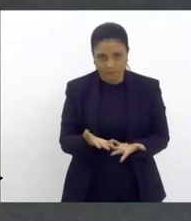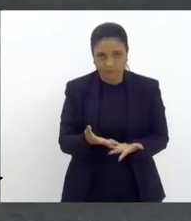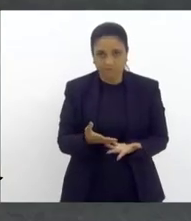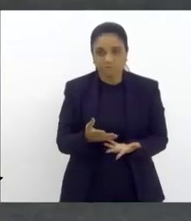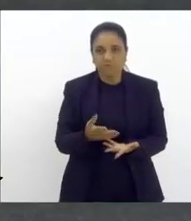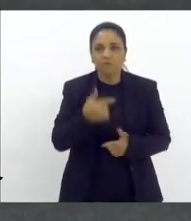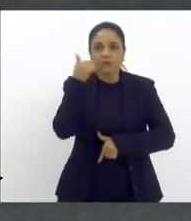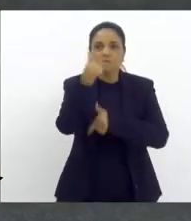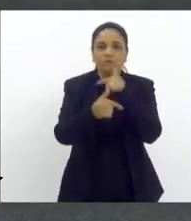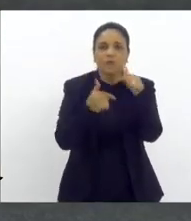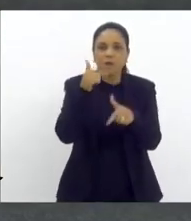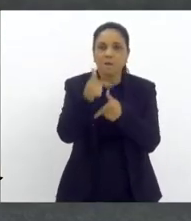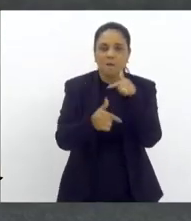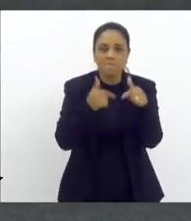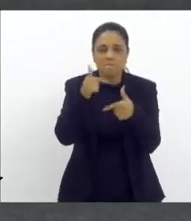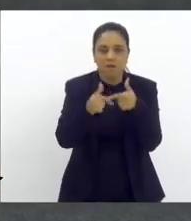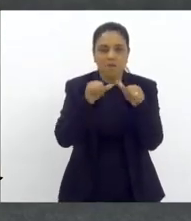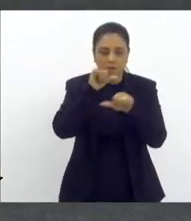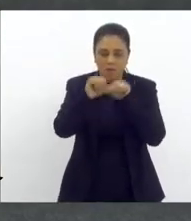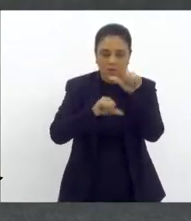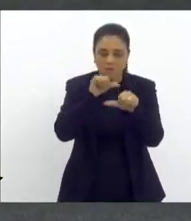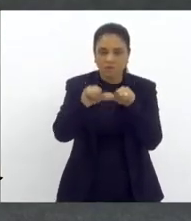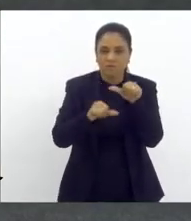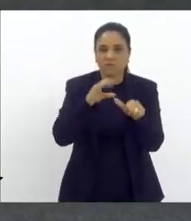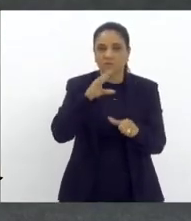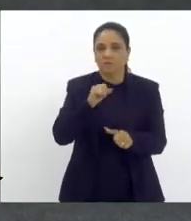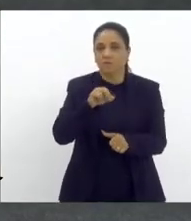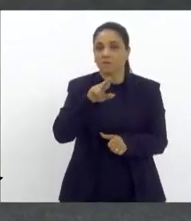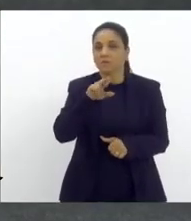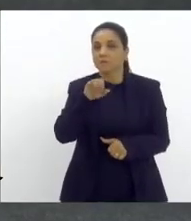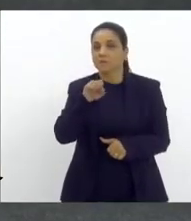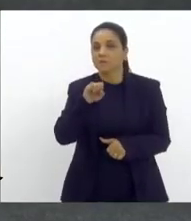pelo trabalho da Renovação Carismática